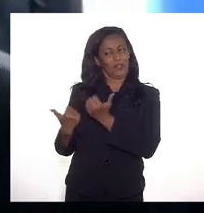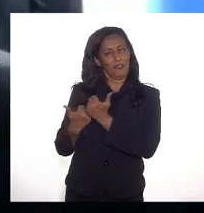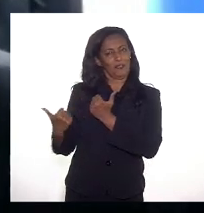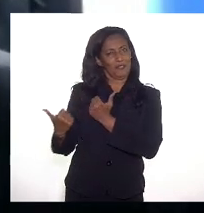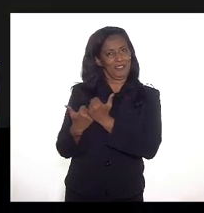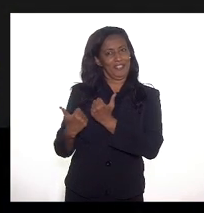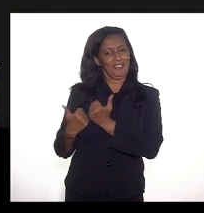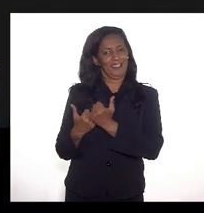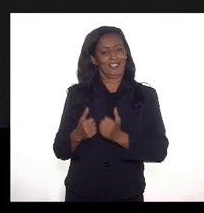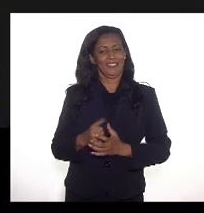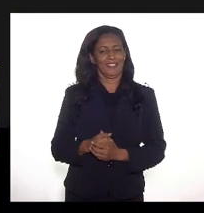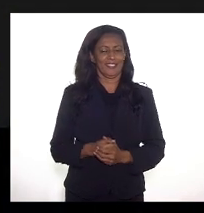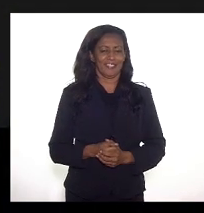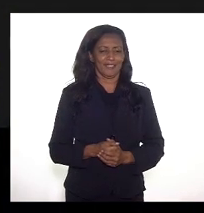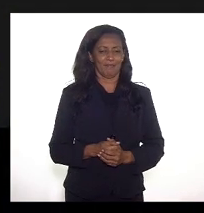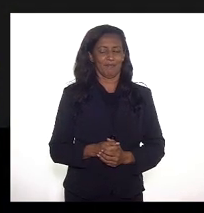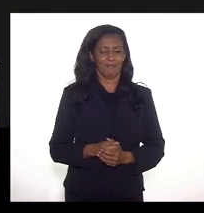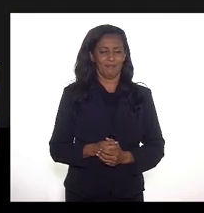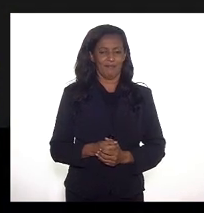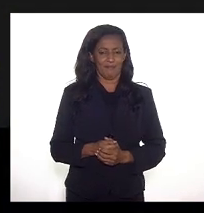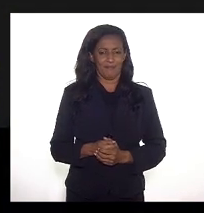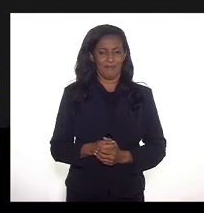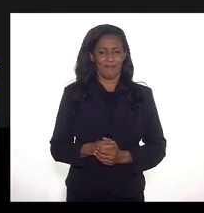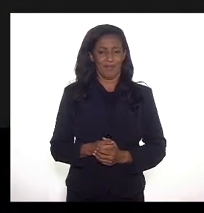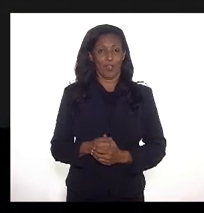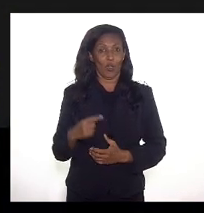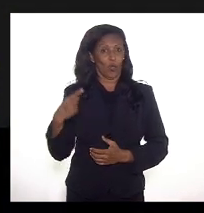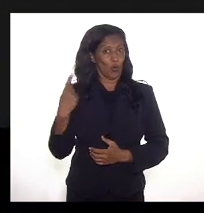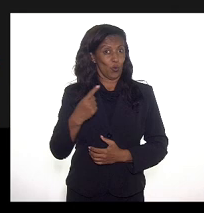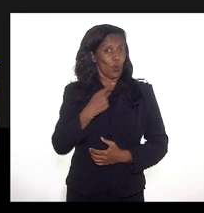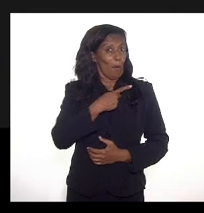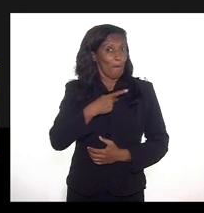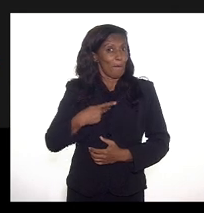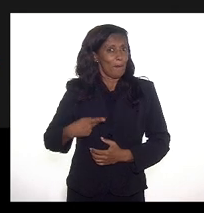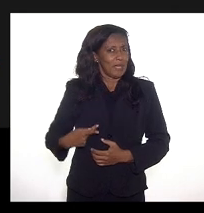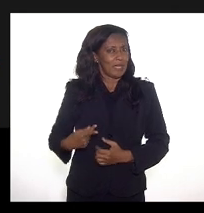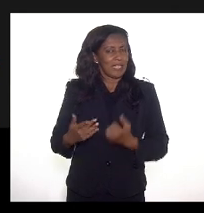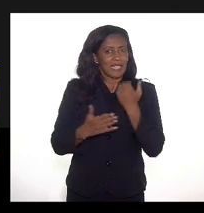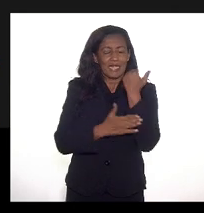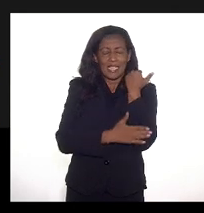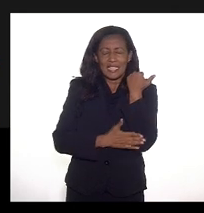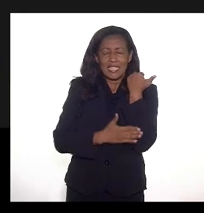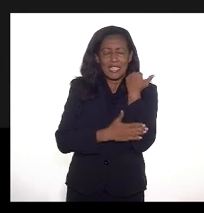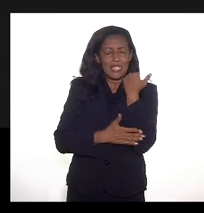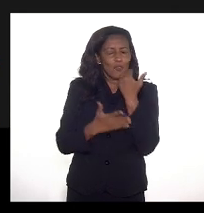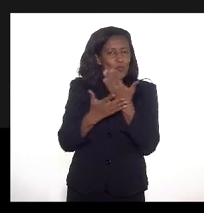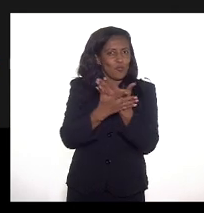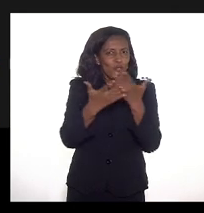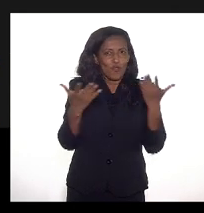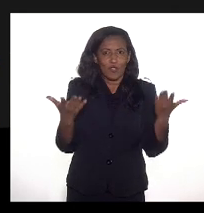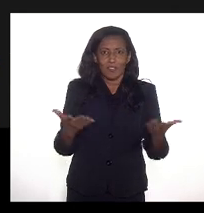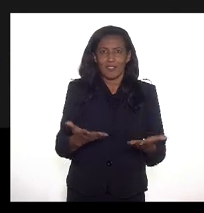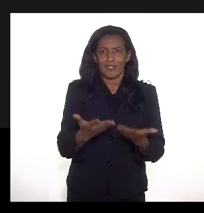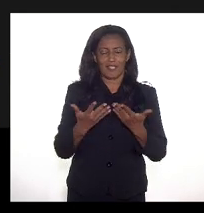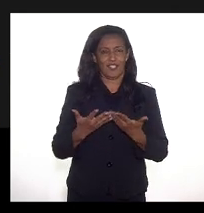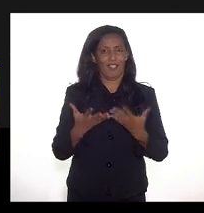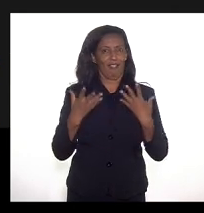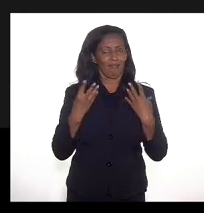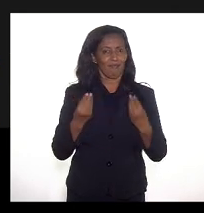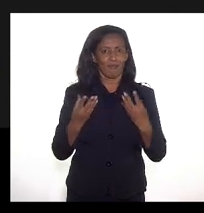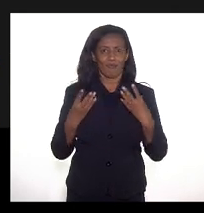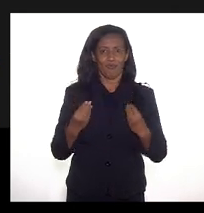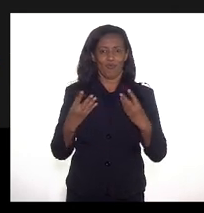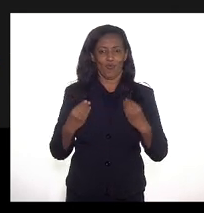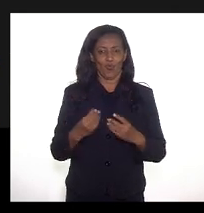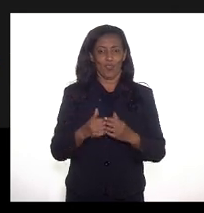Senhor presidente, com certeza. O nosso presidente, ele tem um ciúme de vocês que é incontrolável. Uma parte